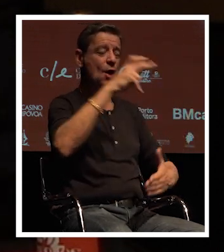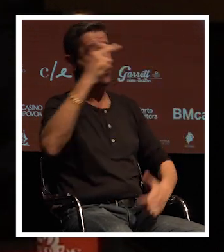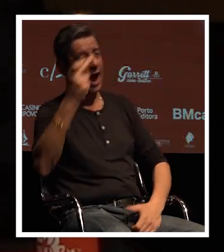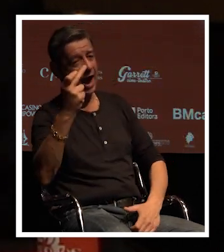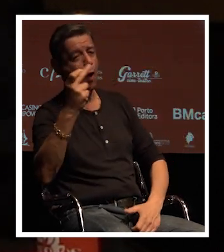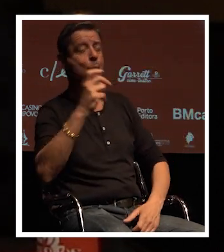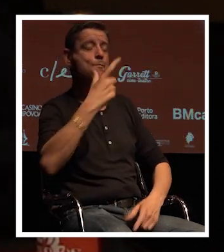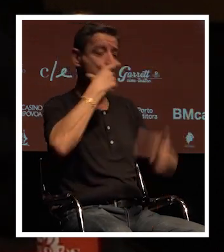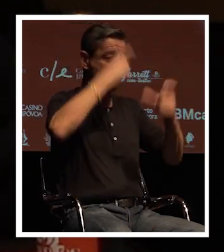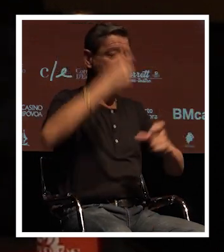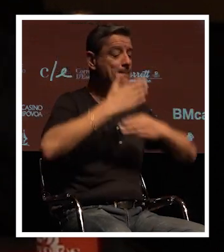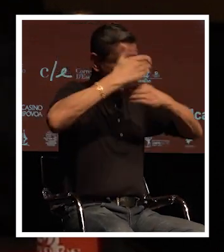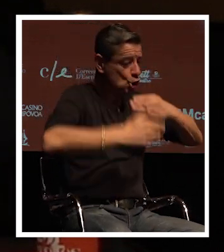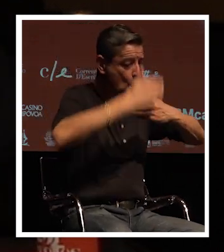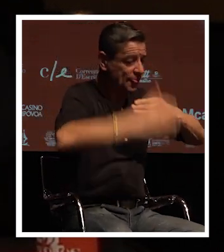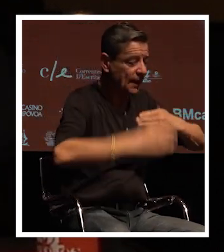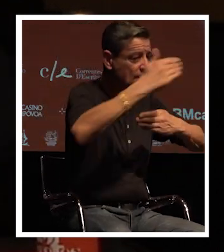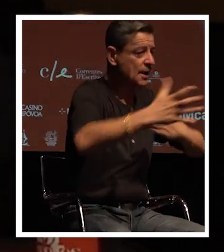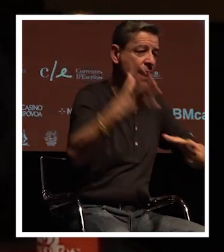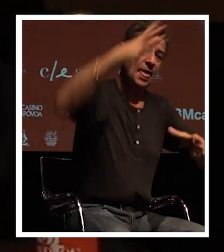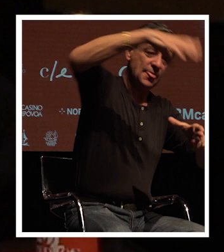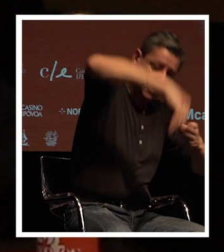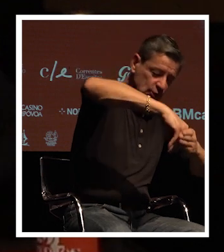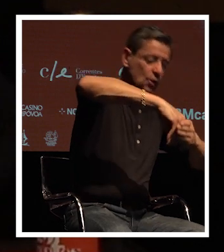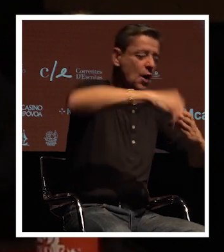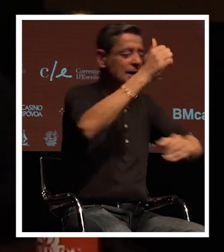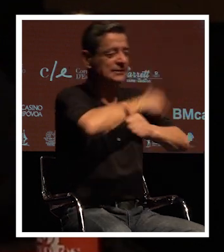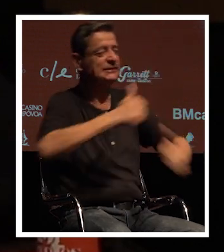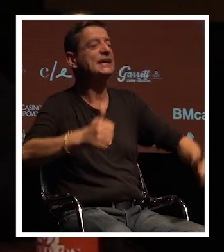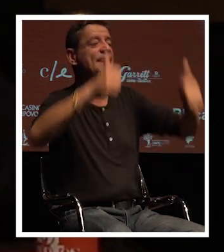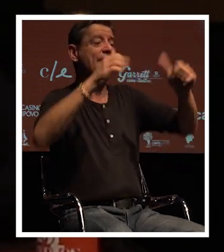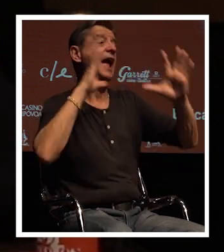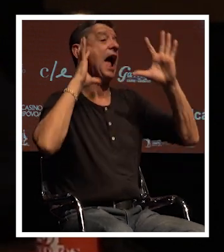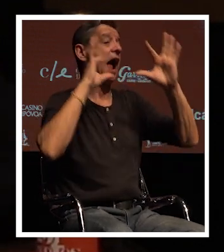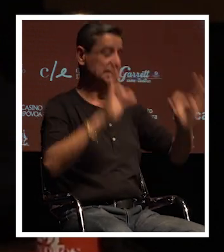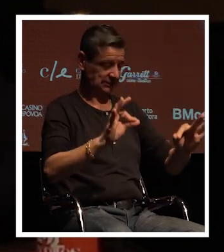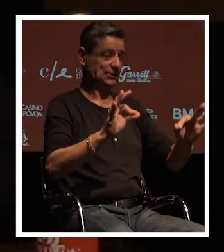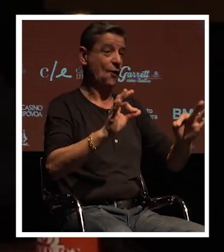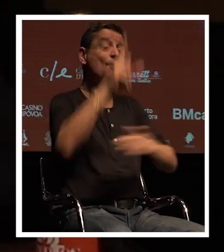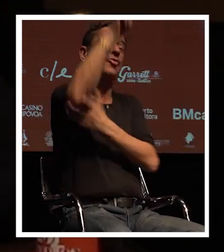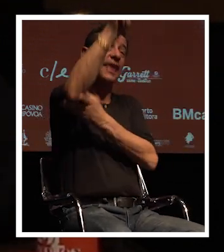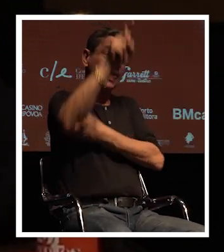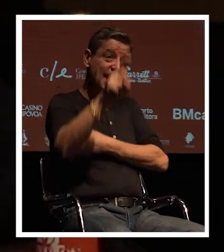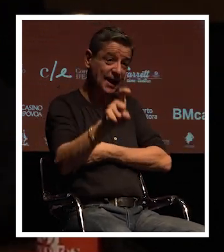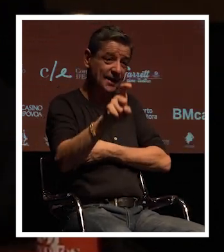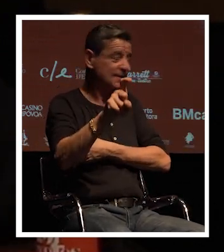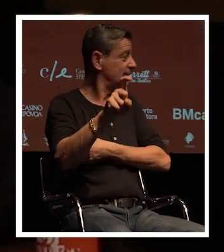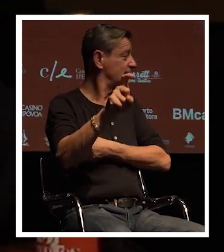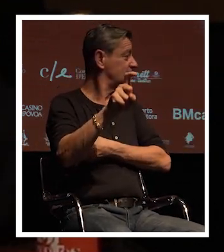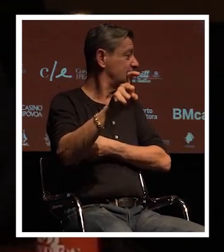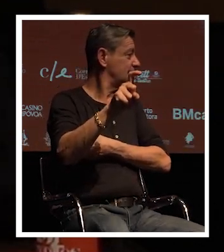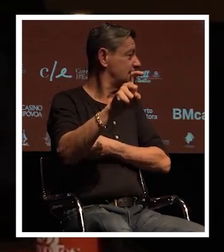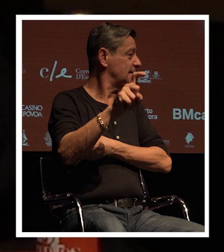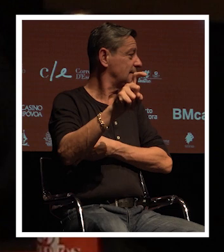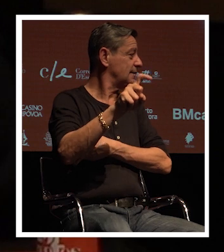mais ordena o povo é que é mais ordena dentro de ti a cidade pronto e era assim só naquele dia não é porque realmente